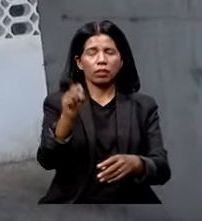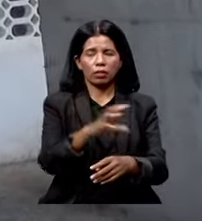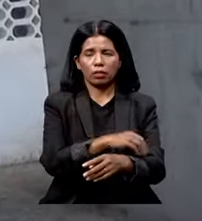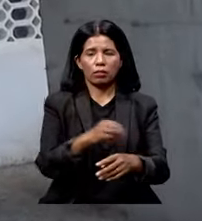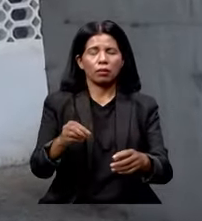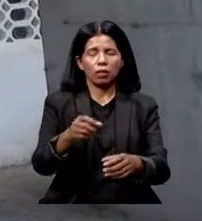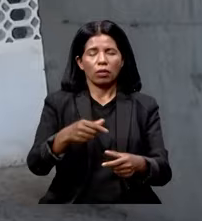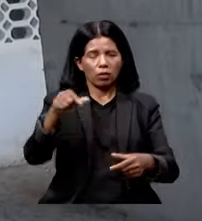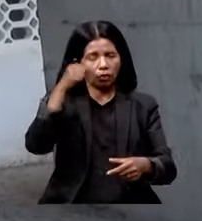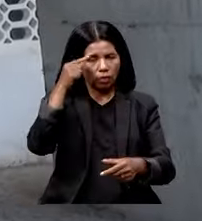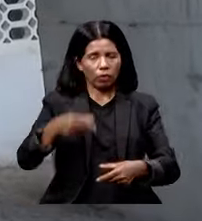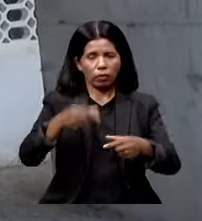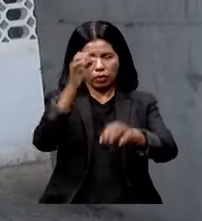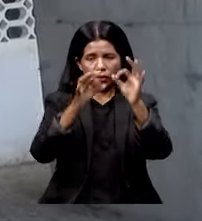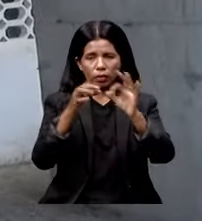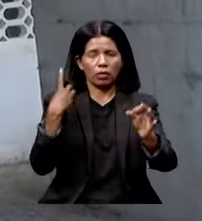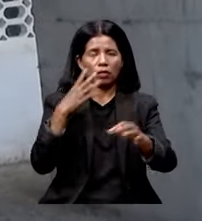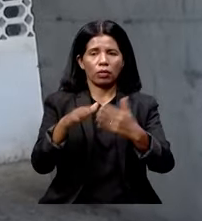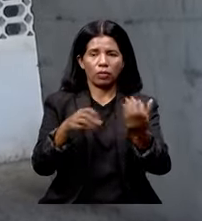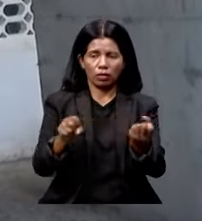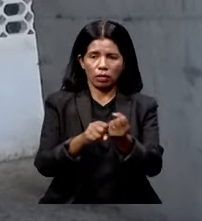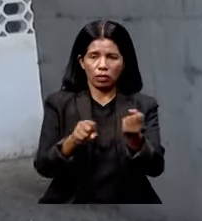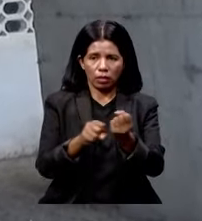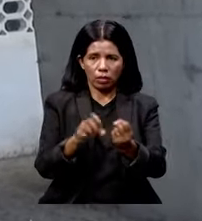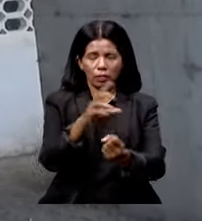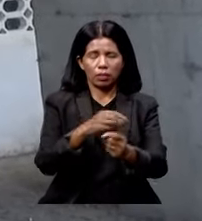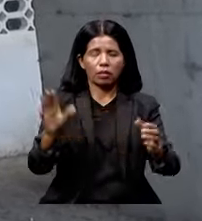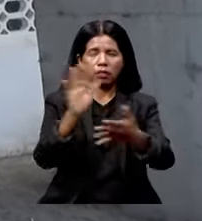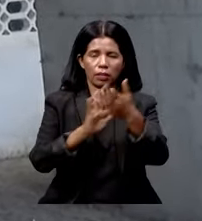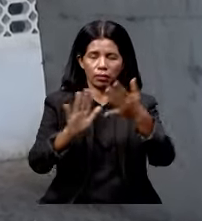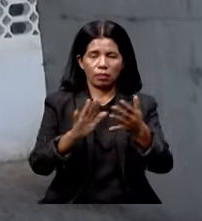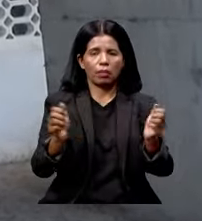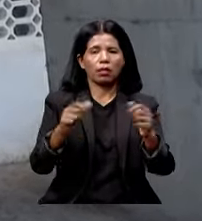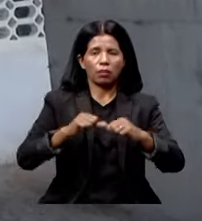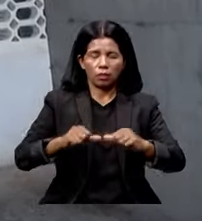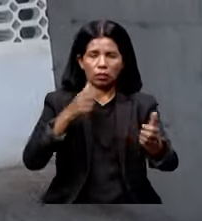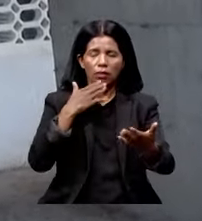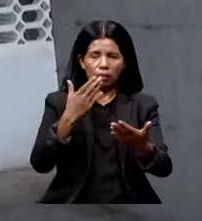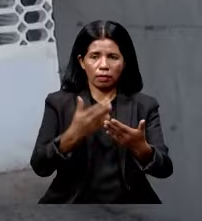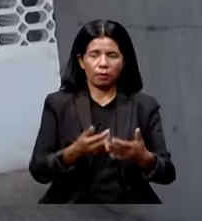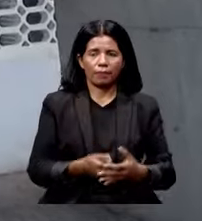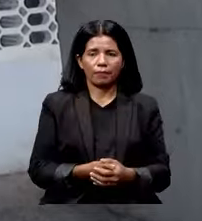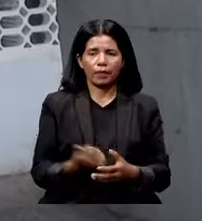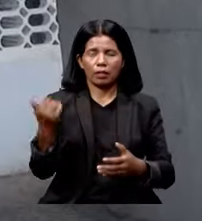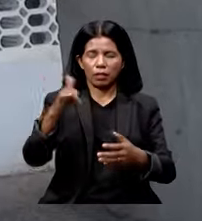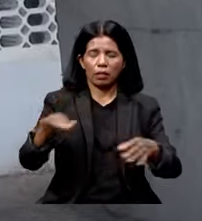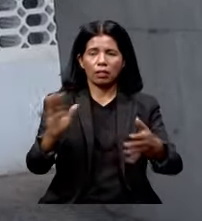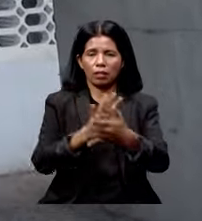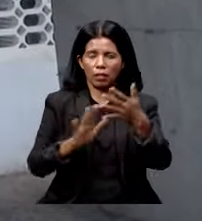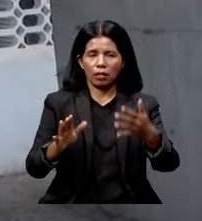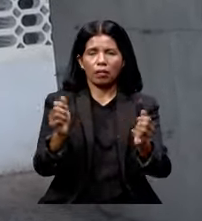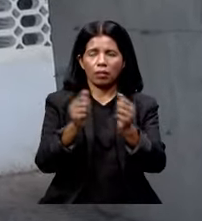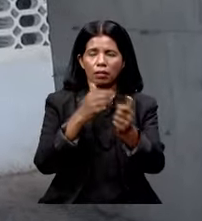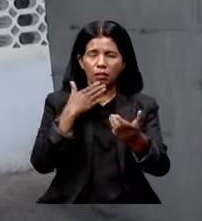pronto. Então, o apoio para a comissão para lá o dia. O orçamento do dia, se celebra, comemora, prepara,